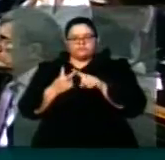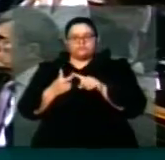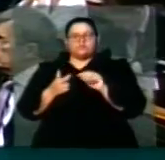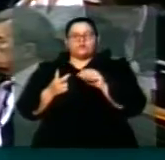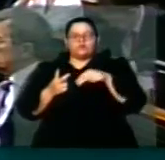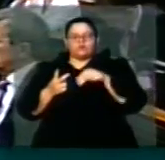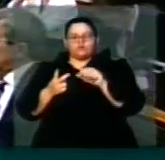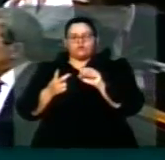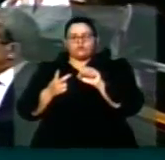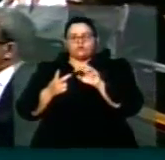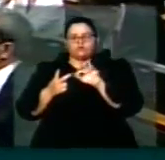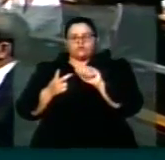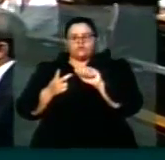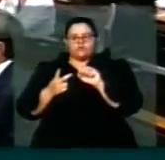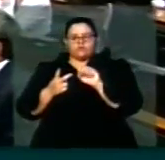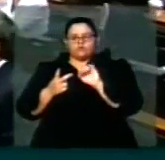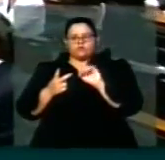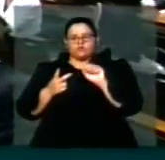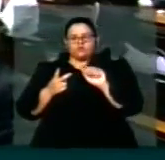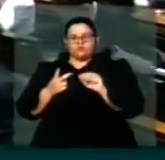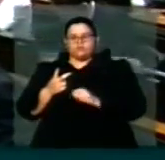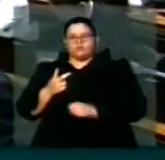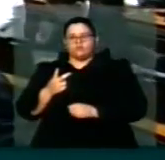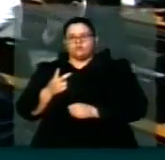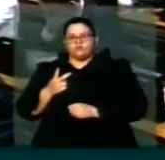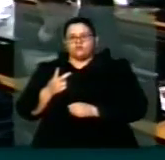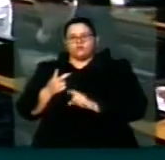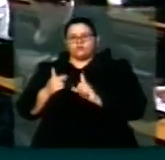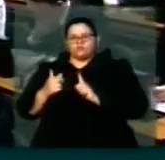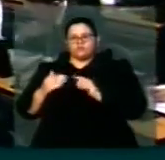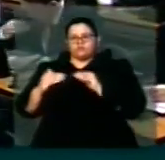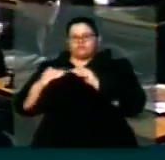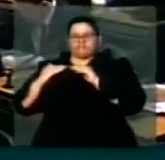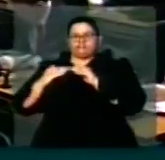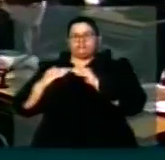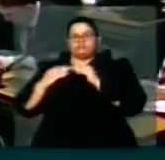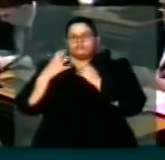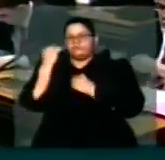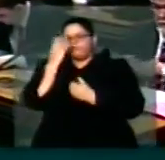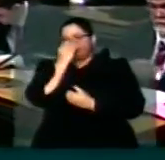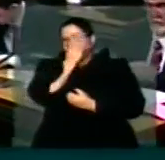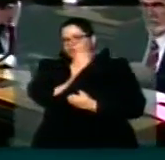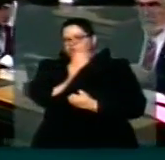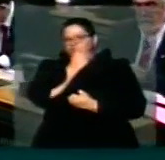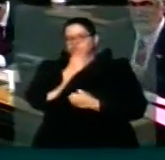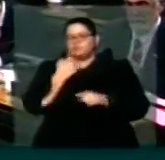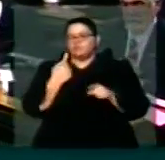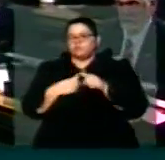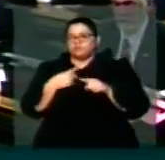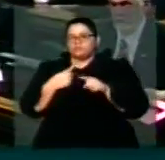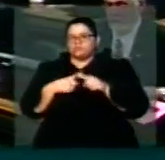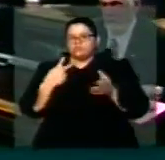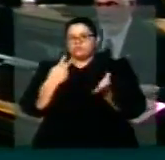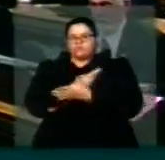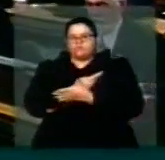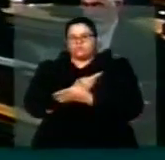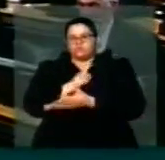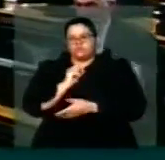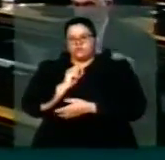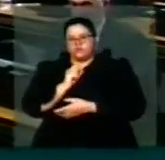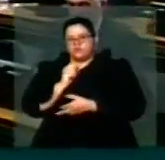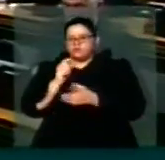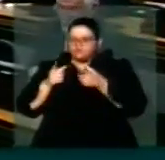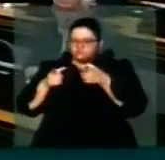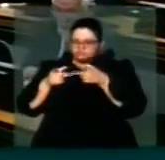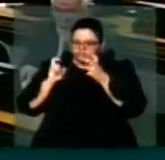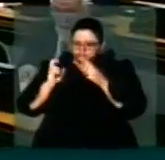do imóvel que ele teria sido entregue. E sendo confrontado com fotos, teria supostamente reconhecido, obviamente não